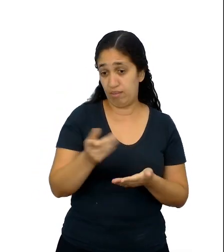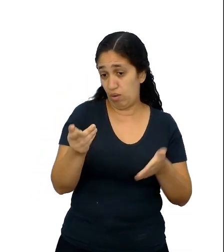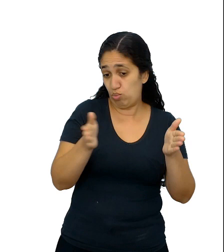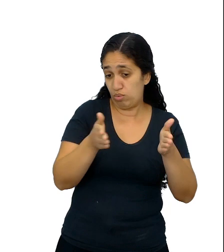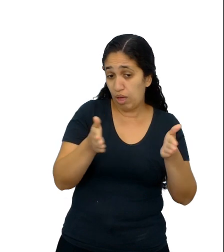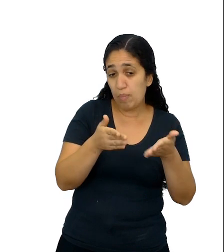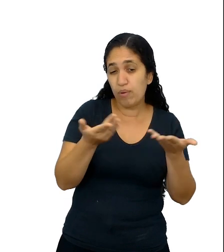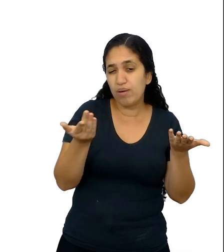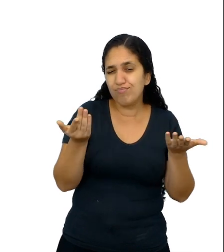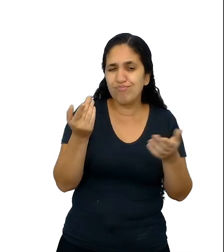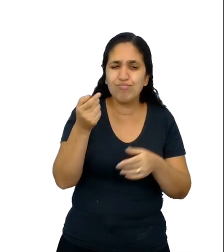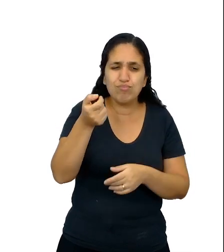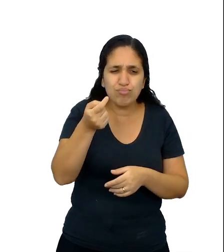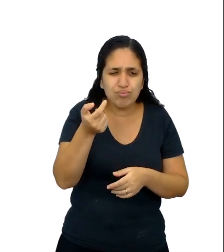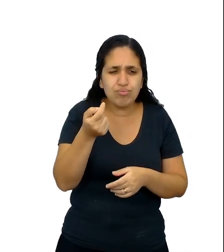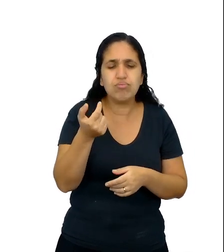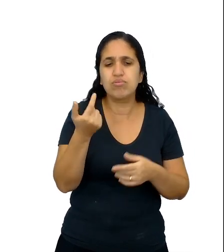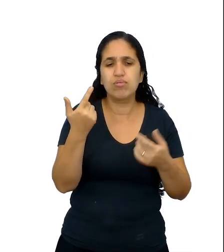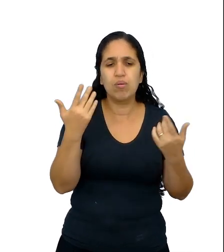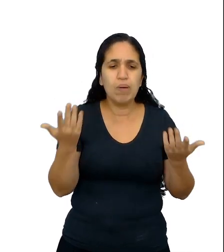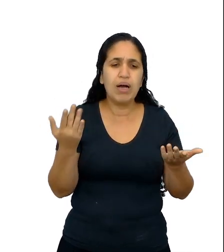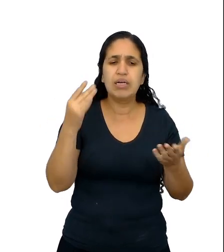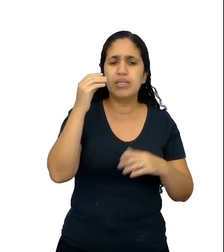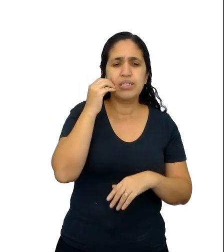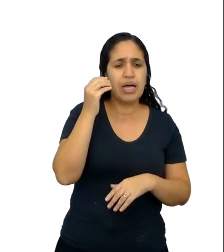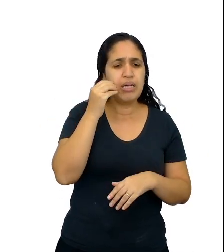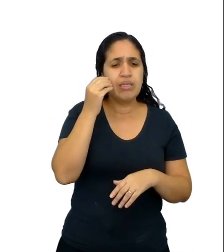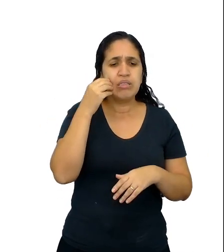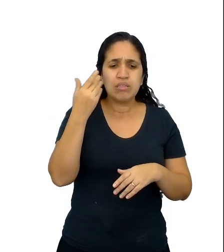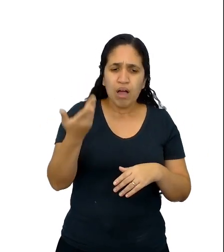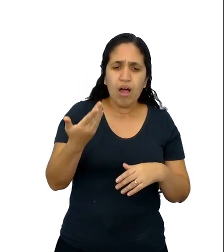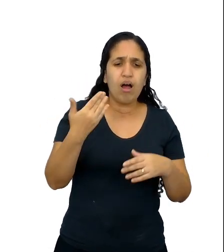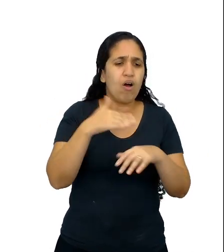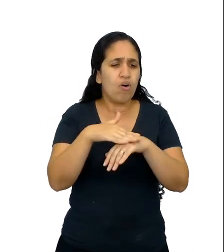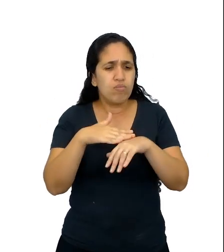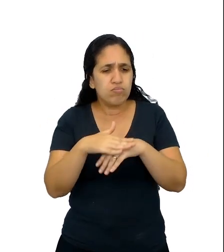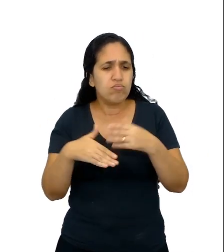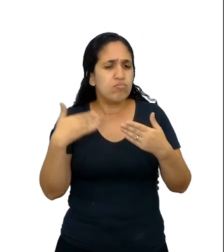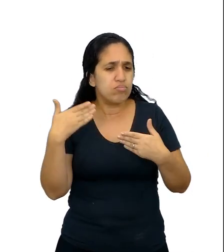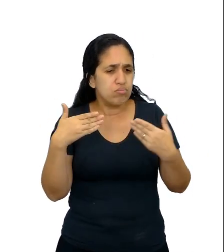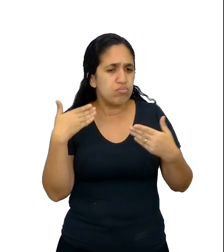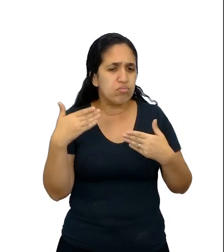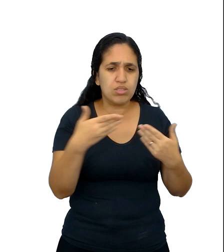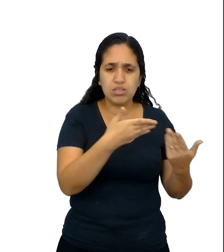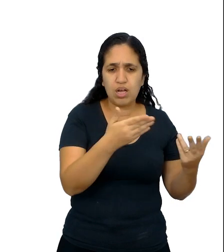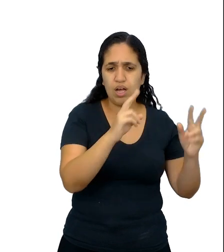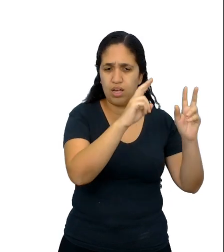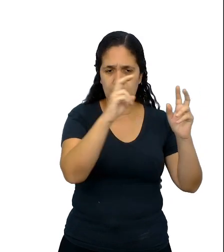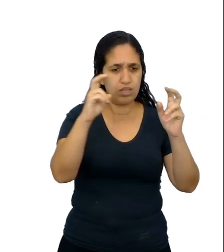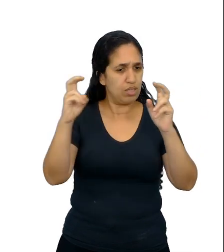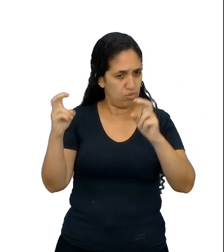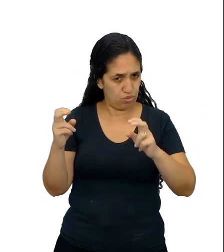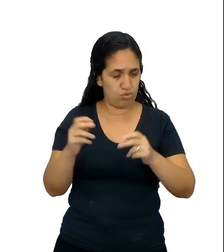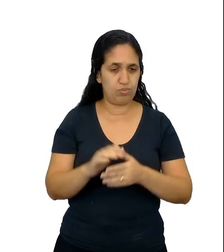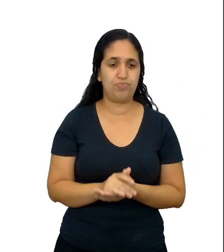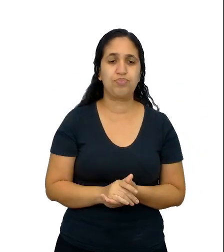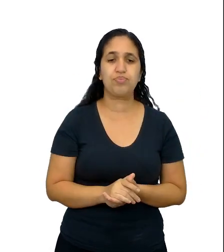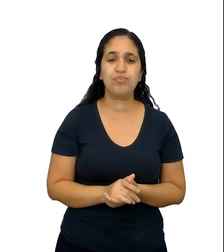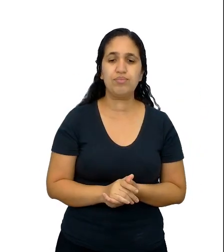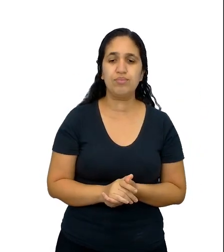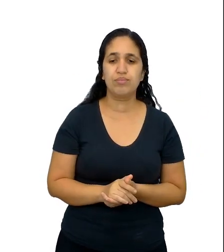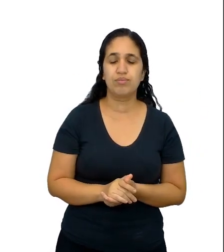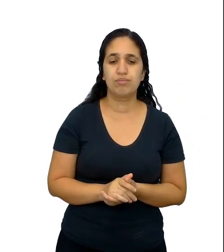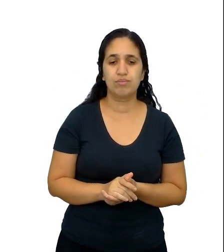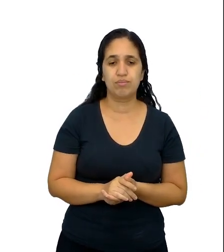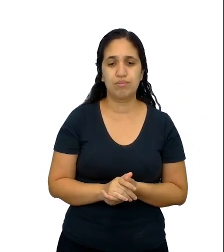curto, mas a gente vai tentar conversar com vocês um pouco sobre isso, tá? Os nossos assuntos nunca ficam